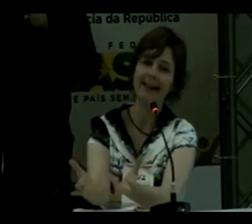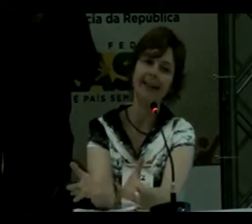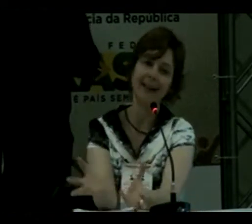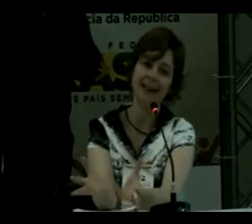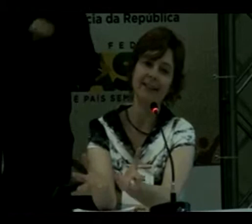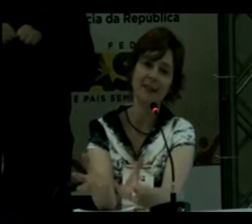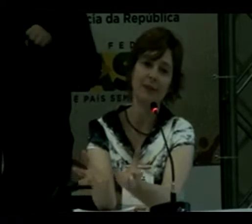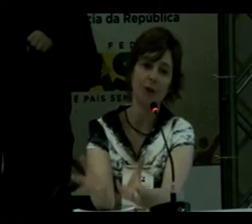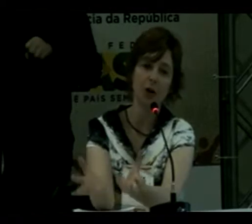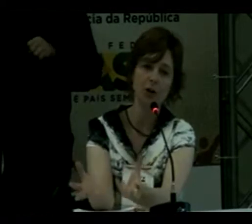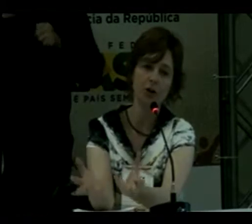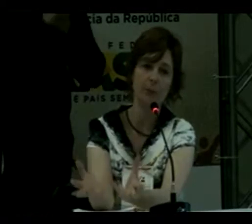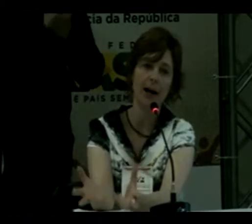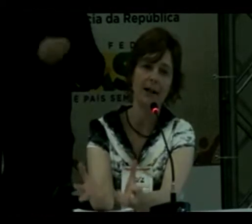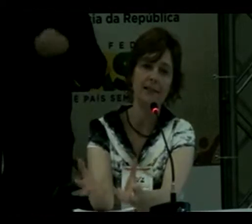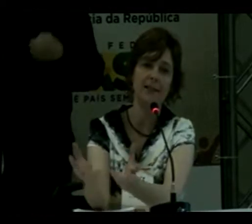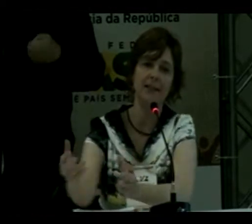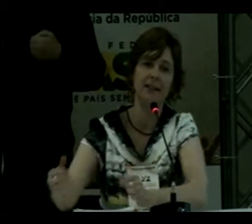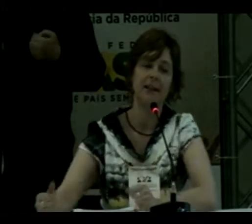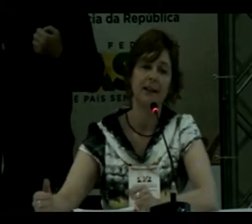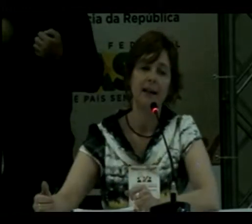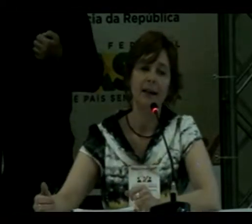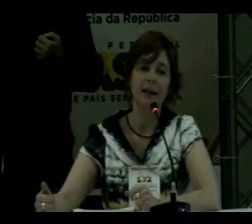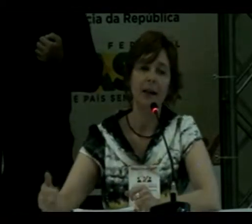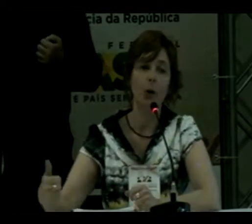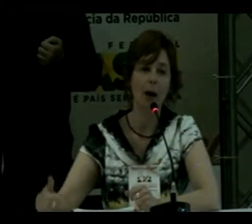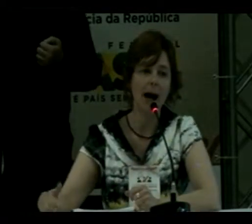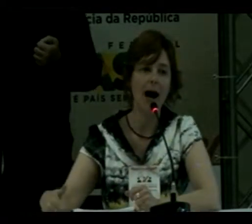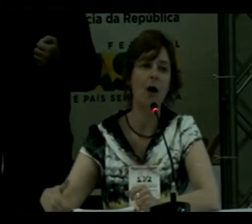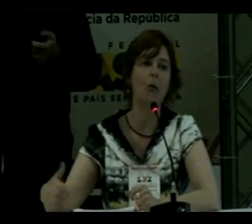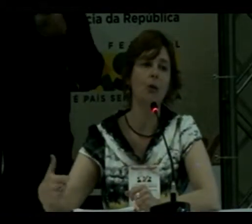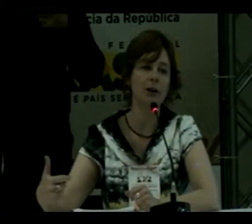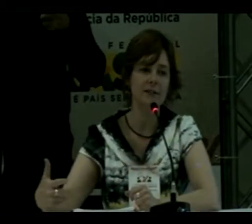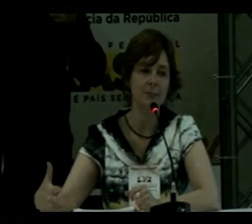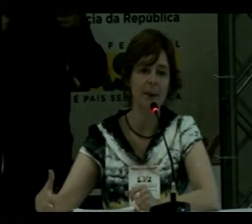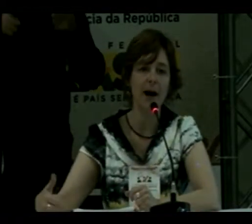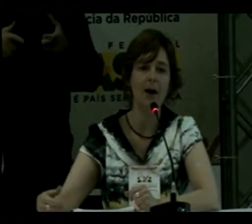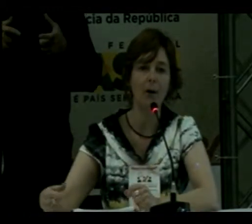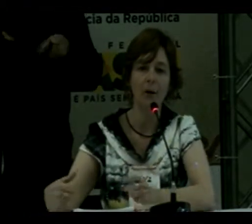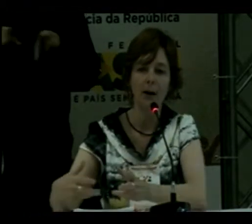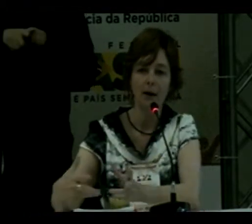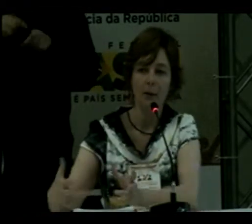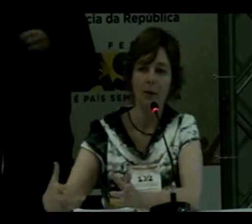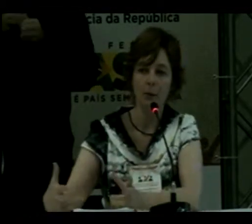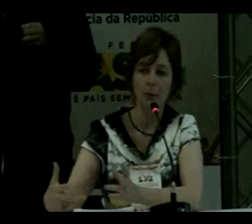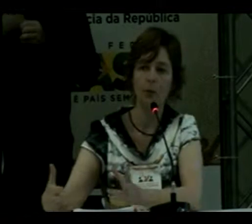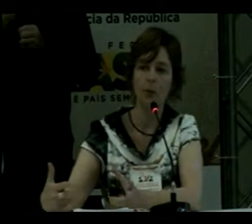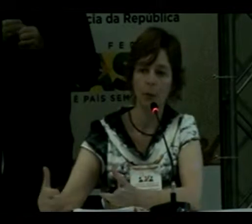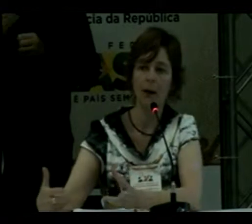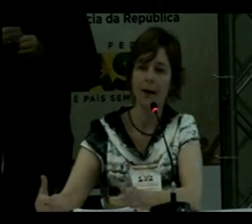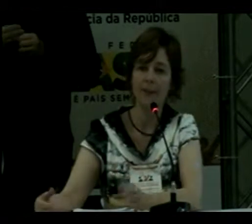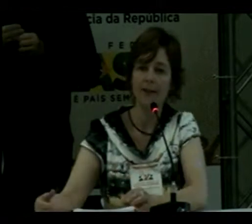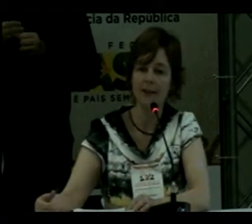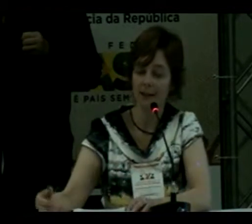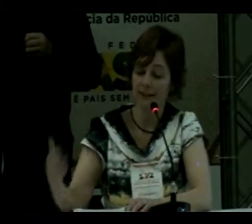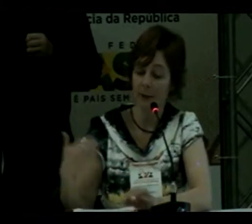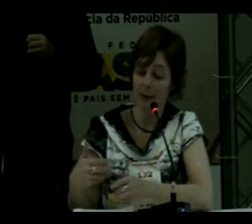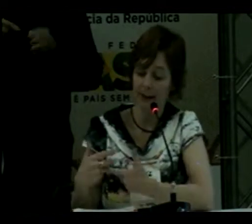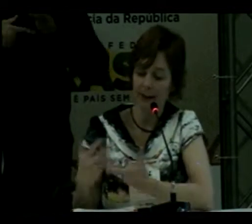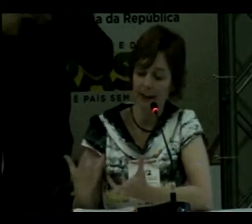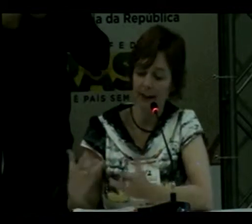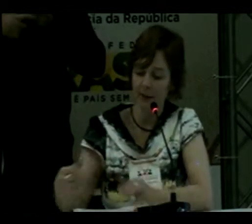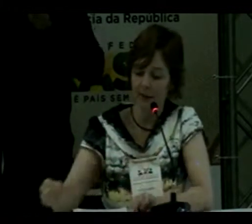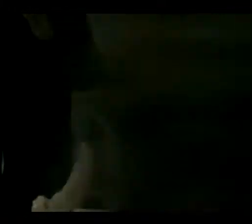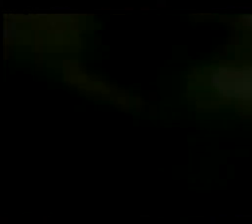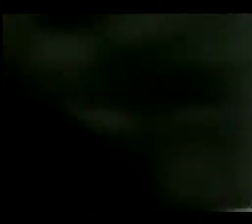ele tem que ter essa forte base local, municipal, como uma representação